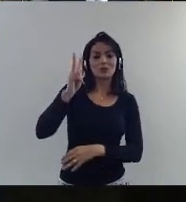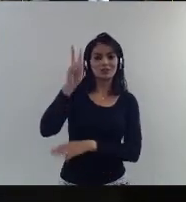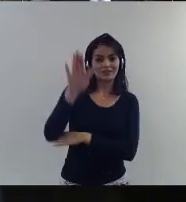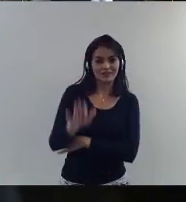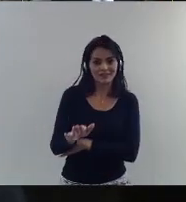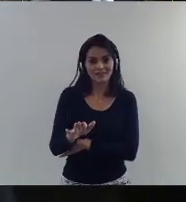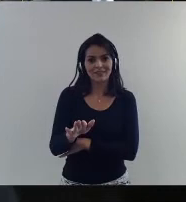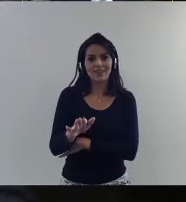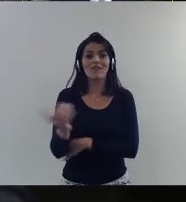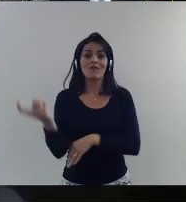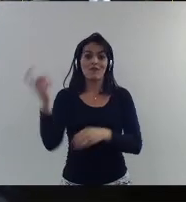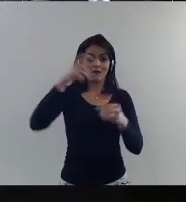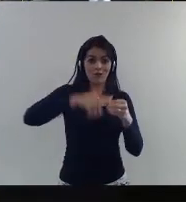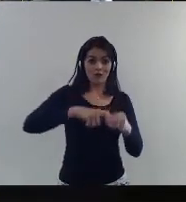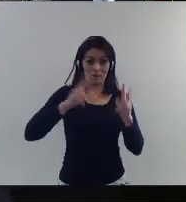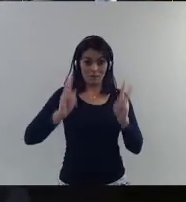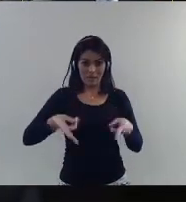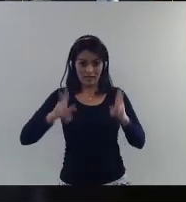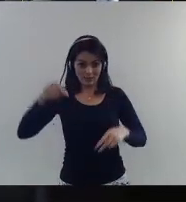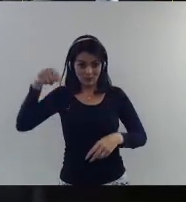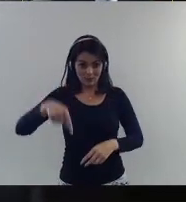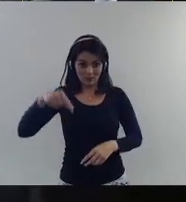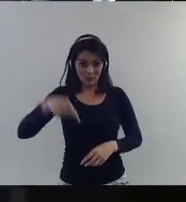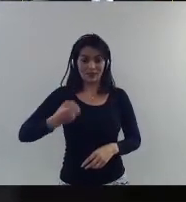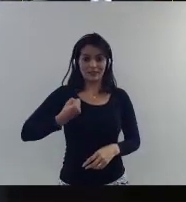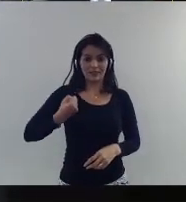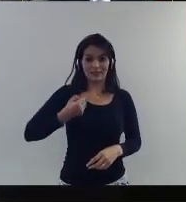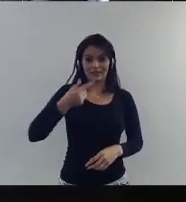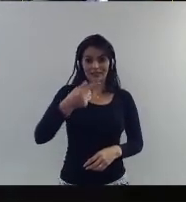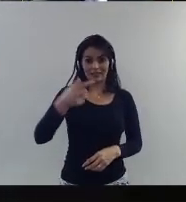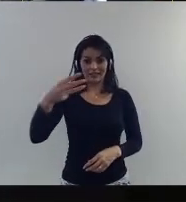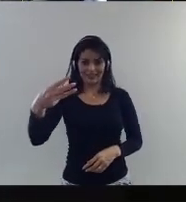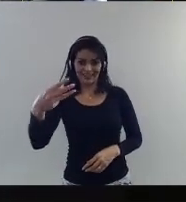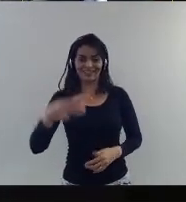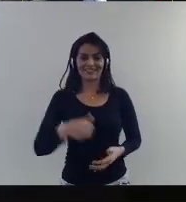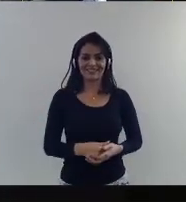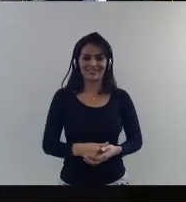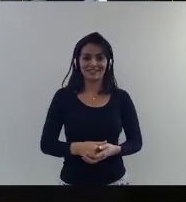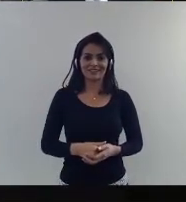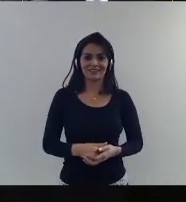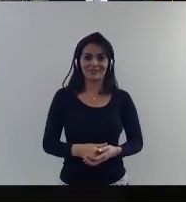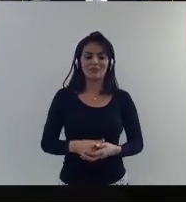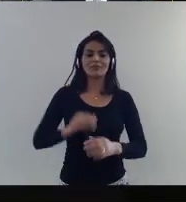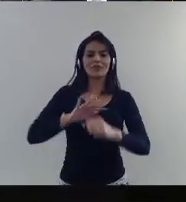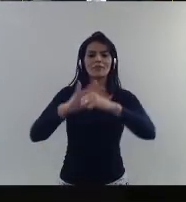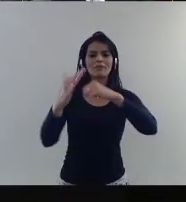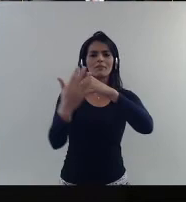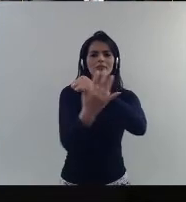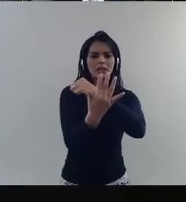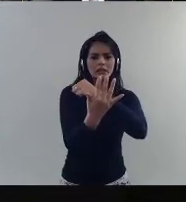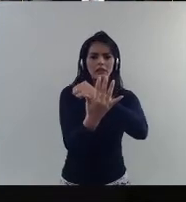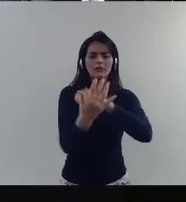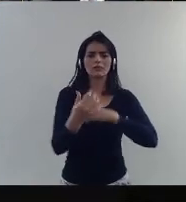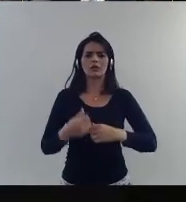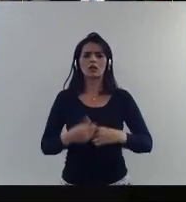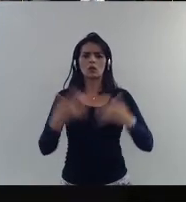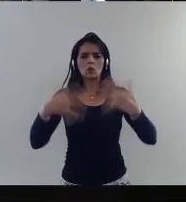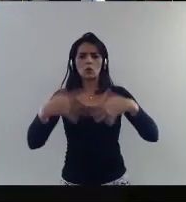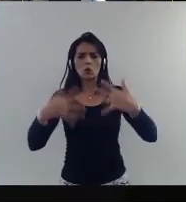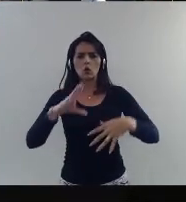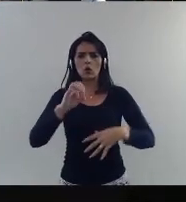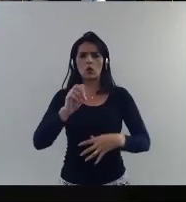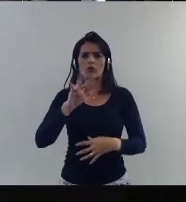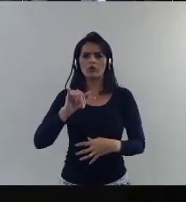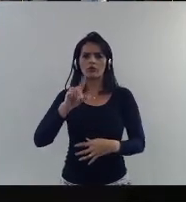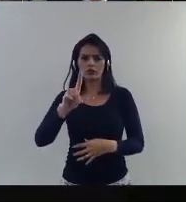horas, nessa sala especificamente, no painel 73, repercussões da pandemia, né, o Covid-19